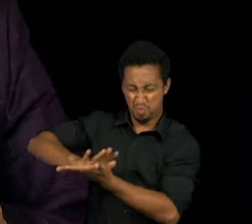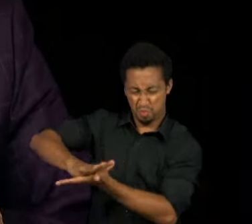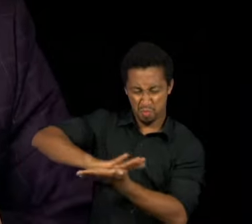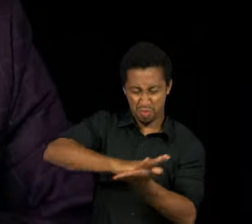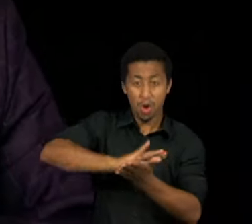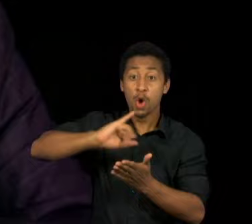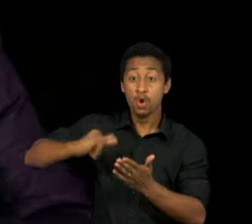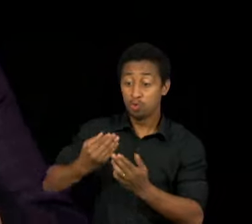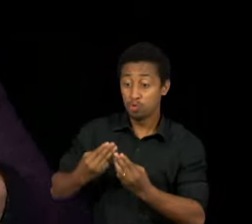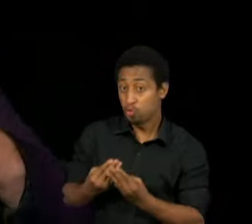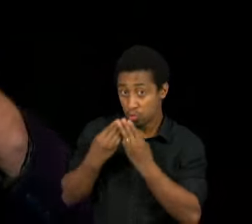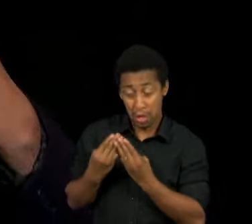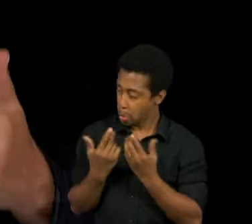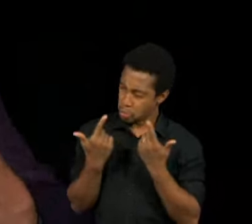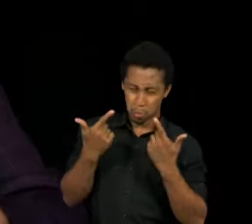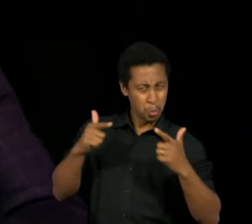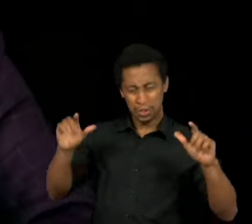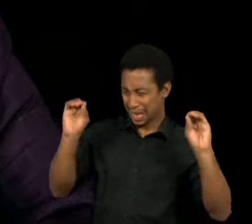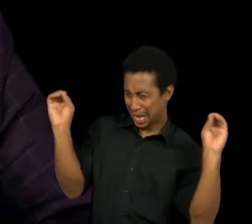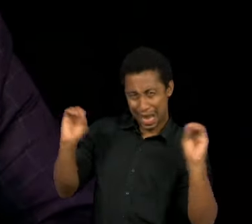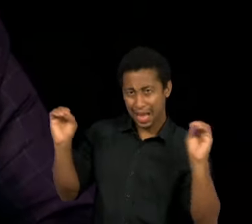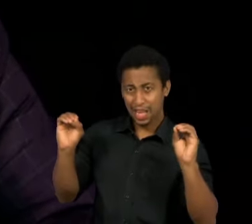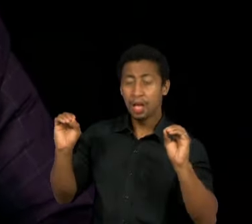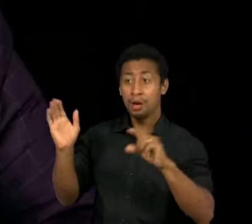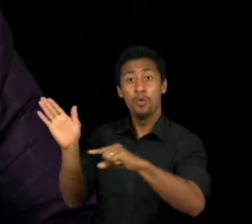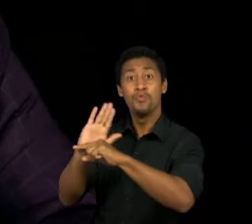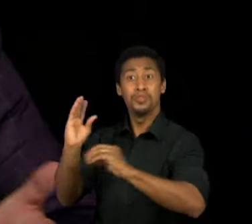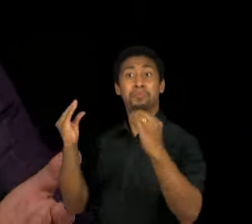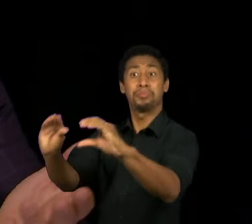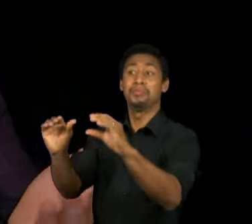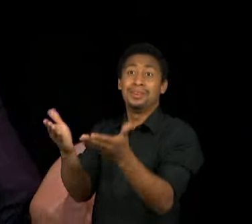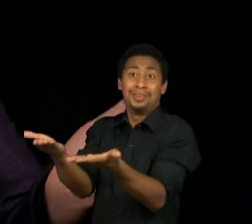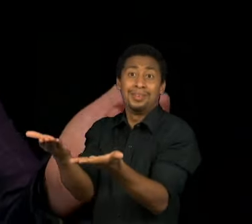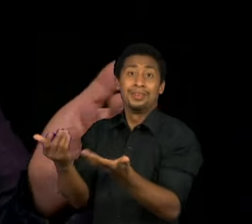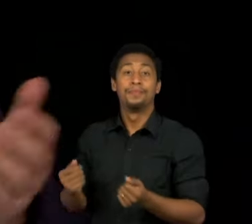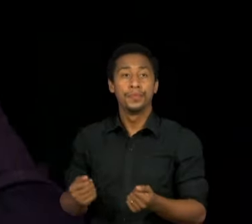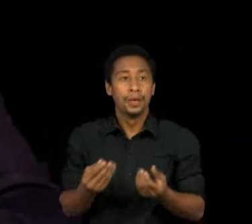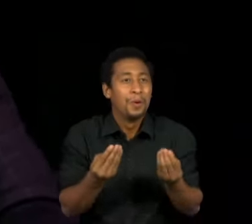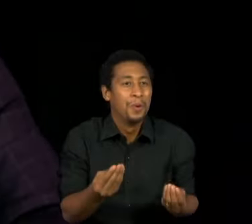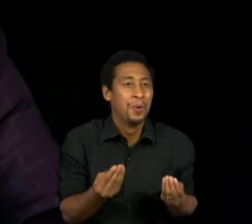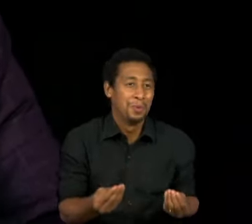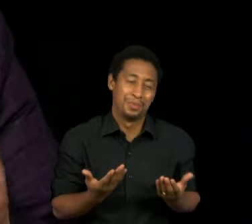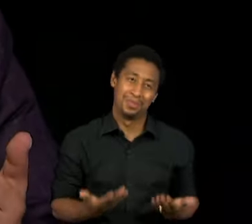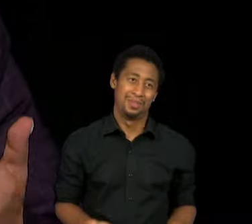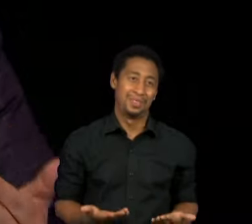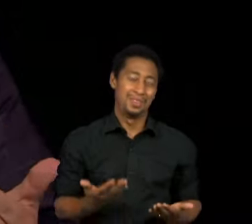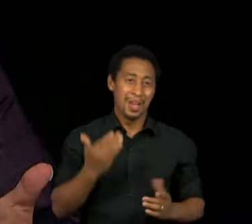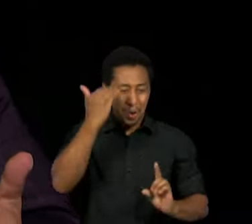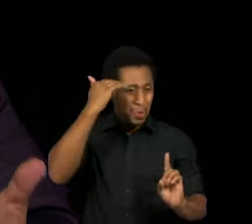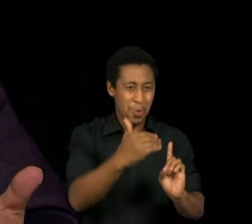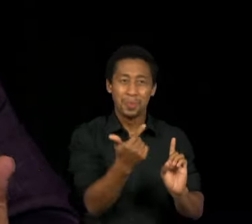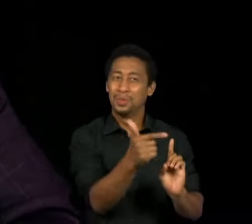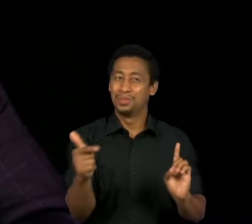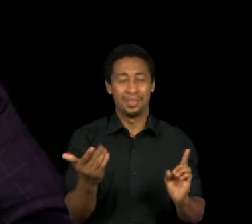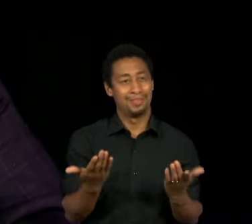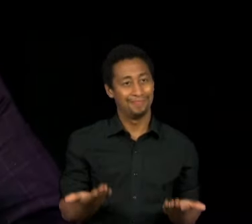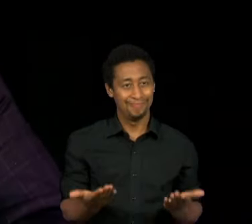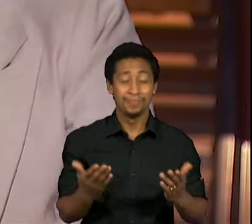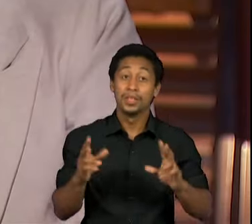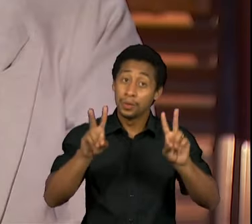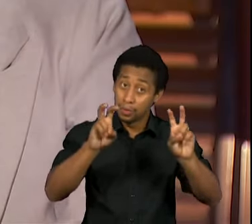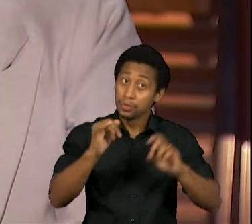eles alegavam né que não tinham responsabilidade editorial Maizena que ingenuidade eu acho bom que essa conversa agora